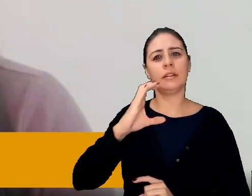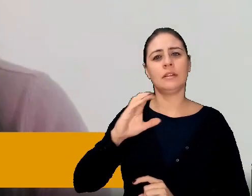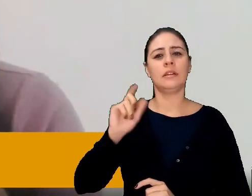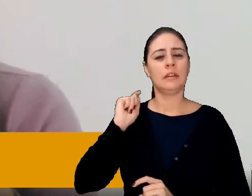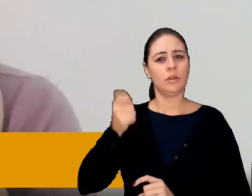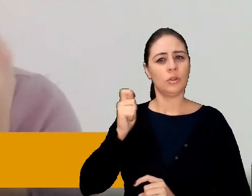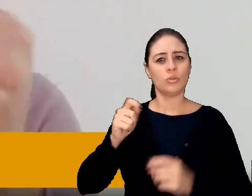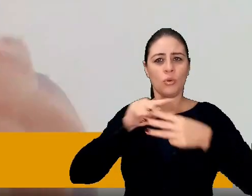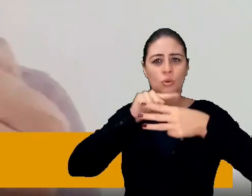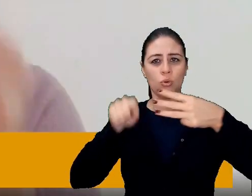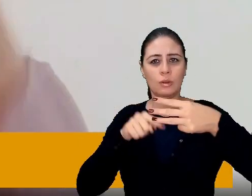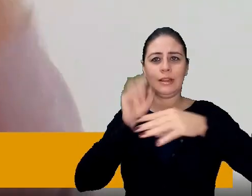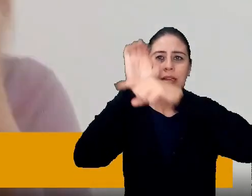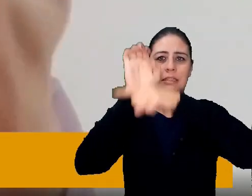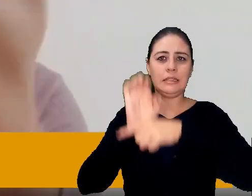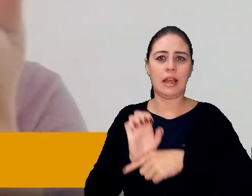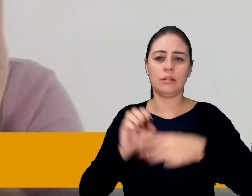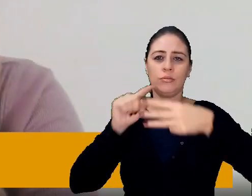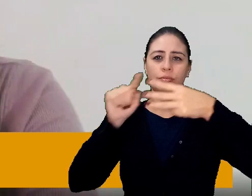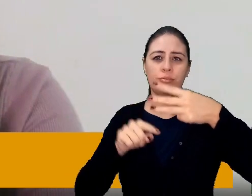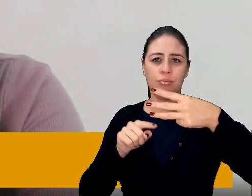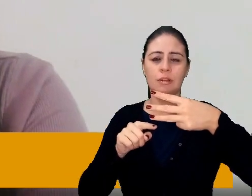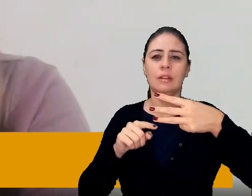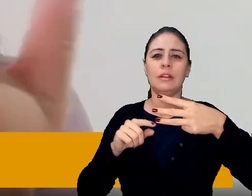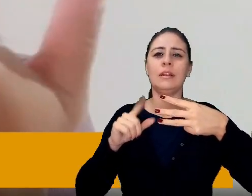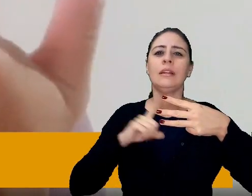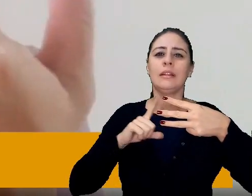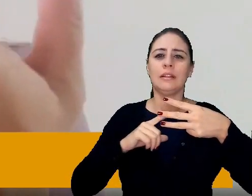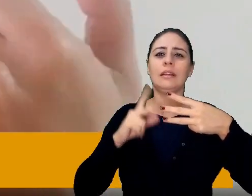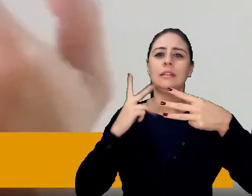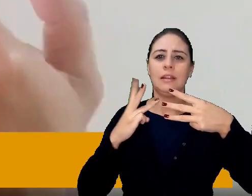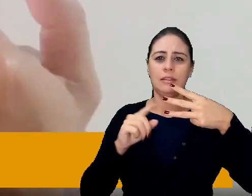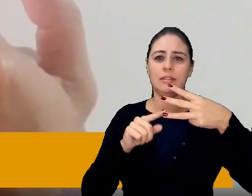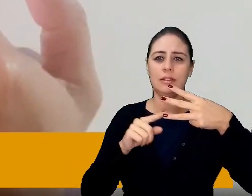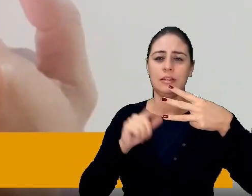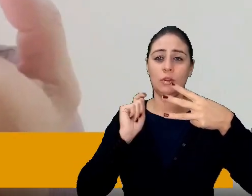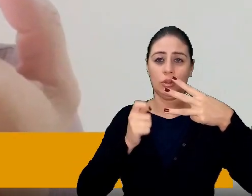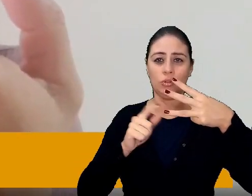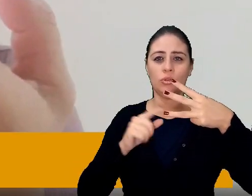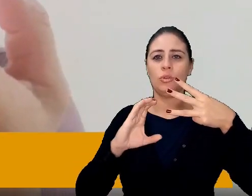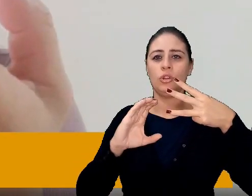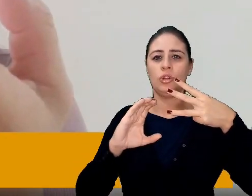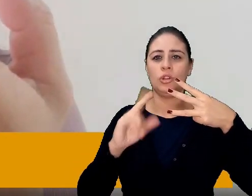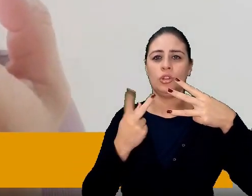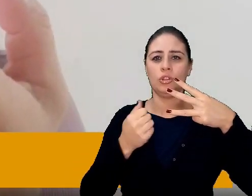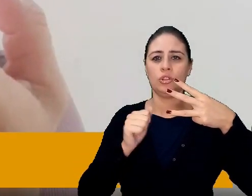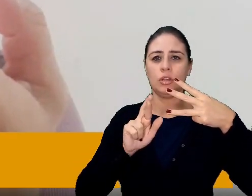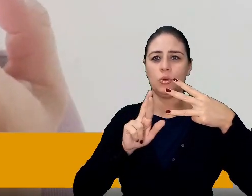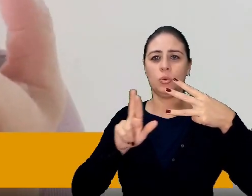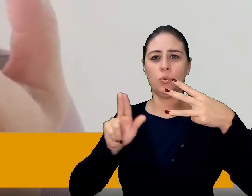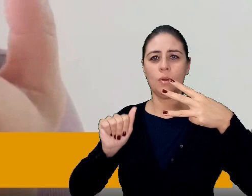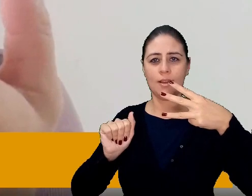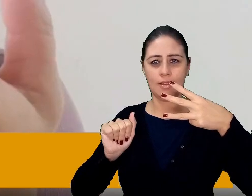a gente tem Charrua, lá no Rio Grande do Sul, aí Santa Catarina a gente tem